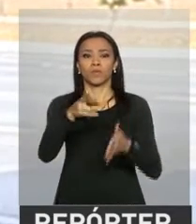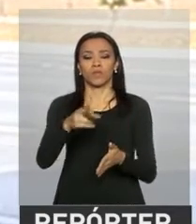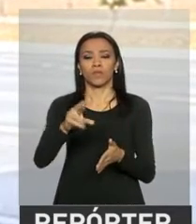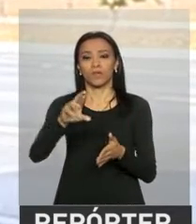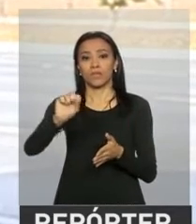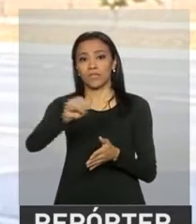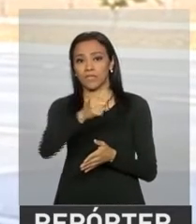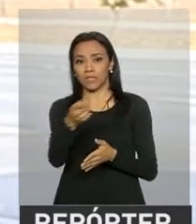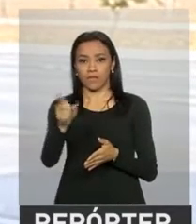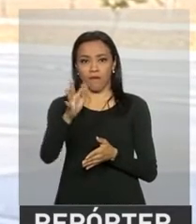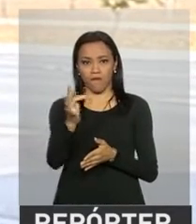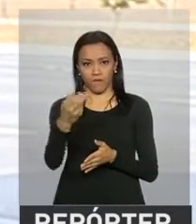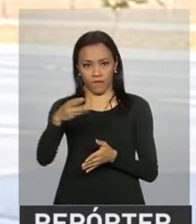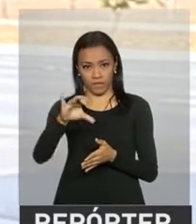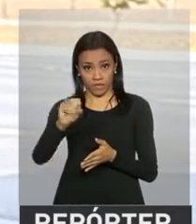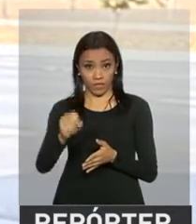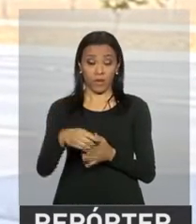recuperados